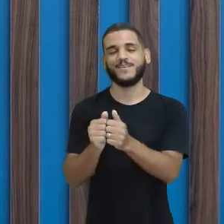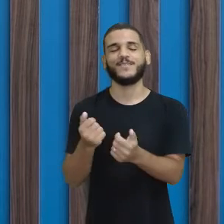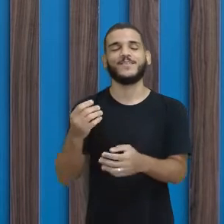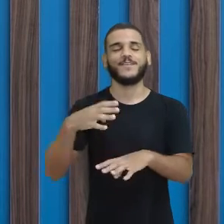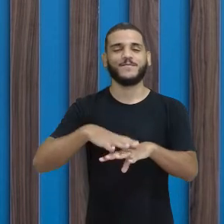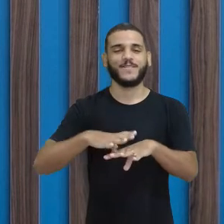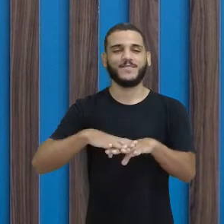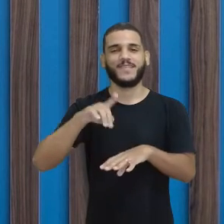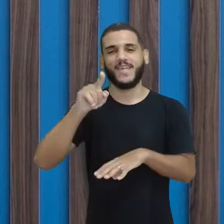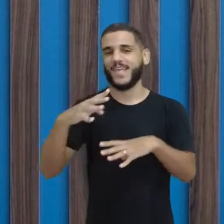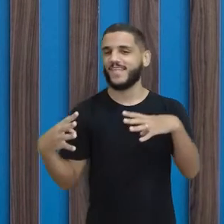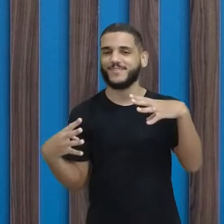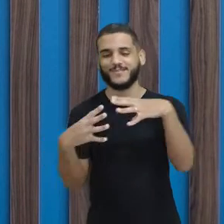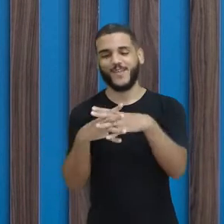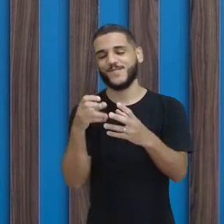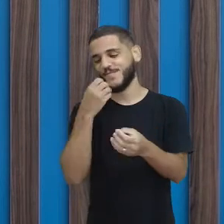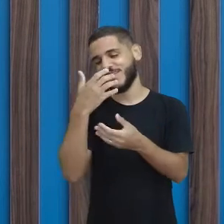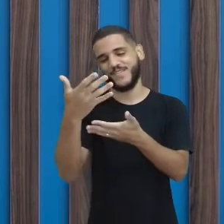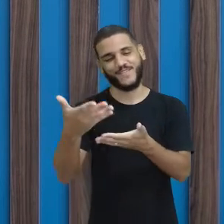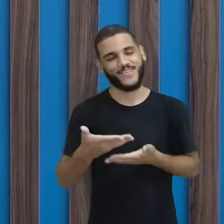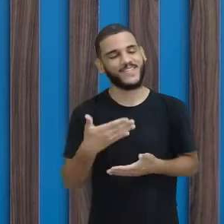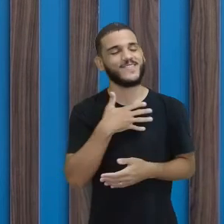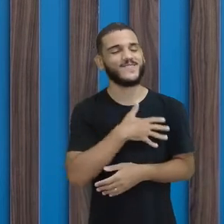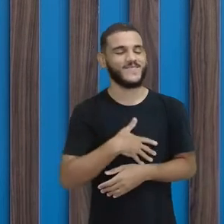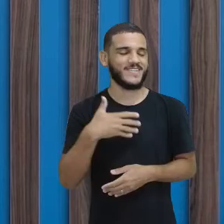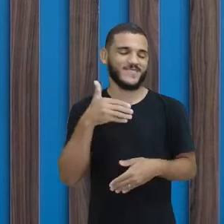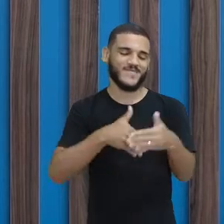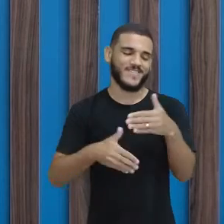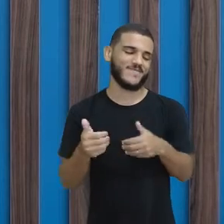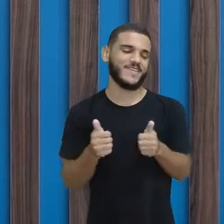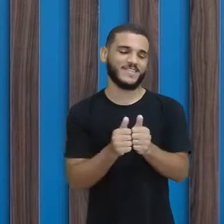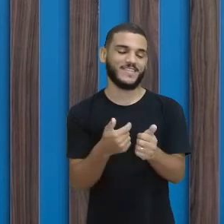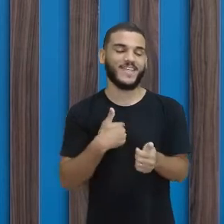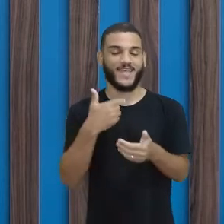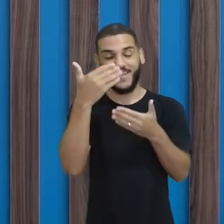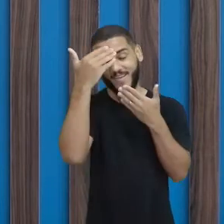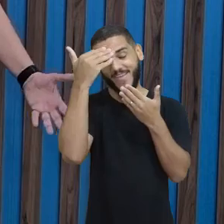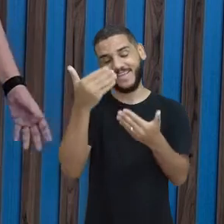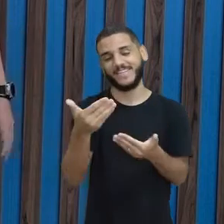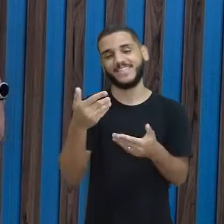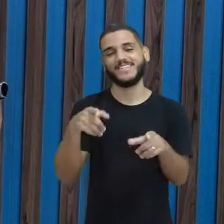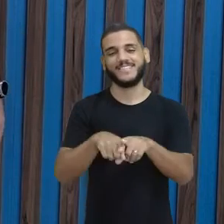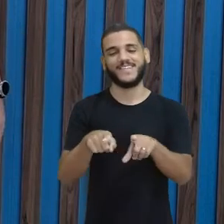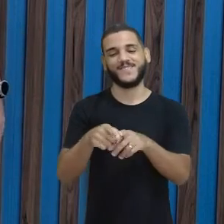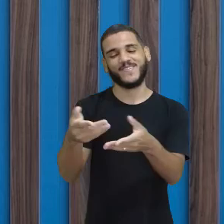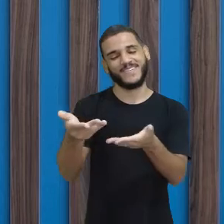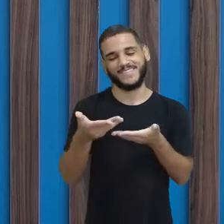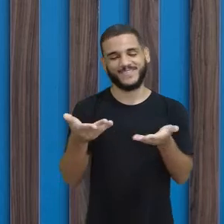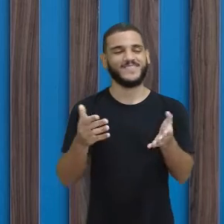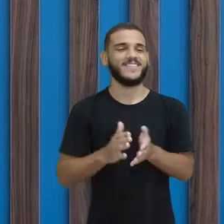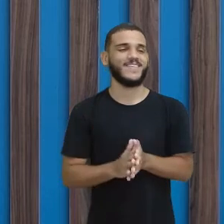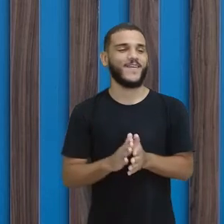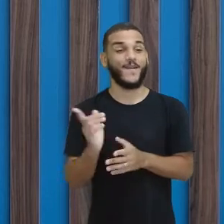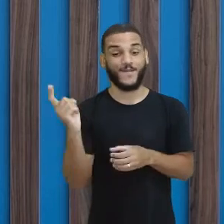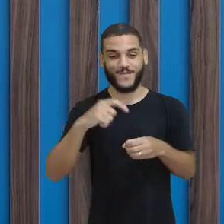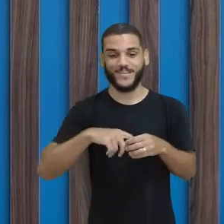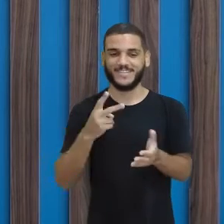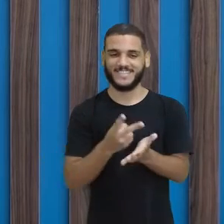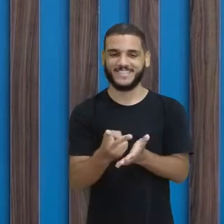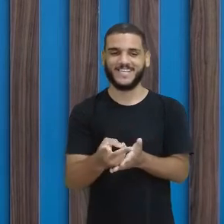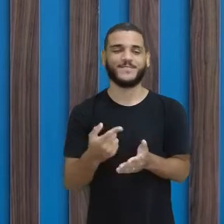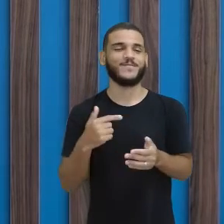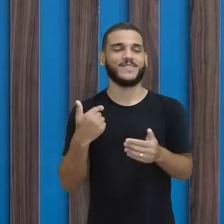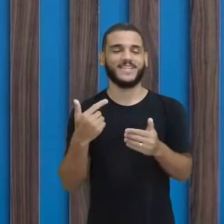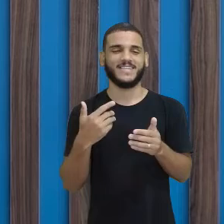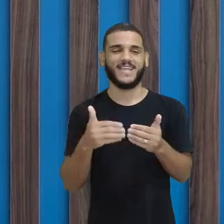sucesso. Seja bem-vindo, professor. Muito obrigado. Prazer em tê-lo conosco. Eu que agradeço a recepção e o atendimento. Isso. Volte sempre, viu? Certo. As